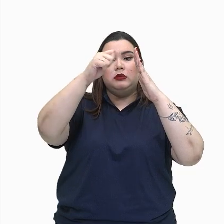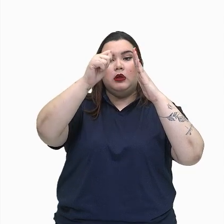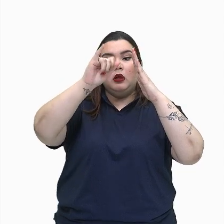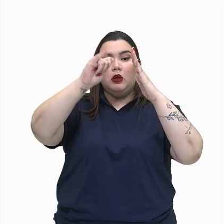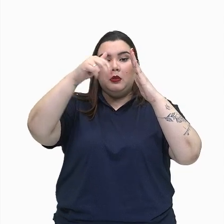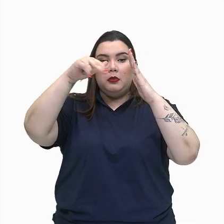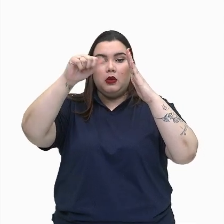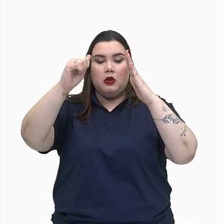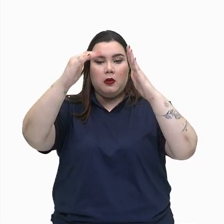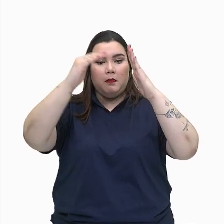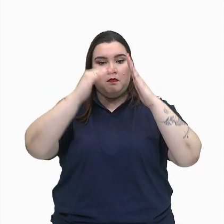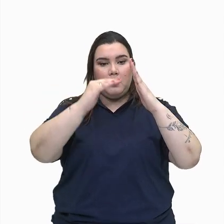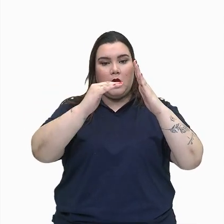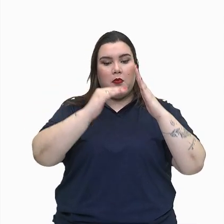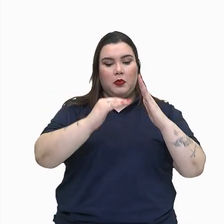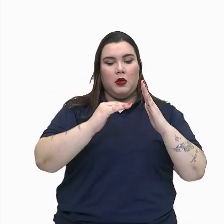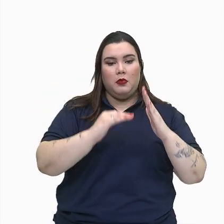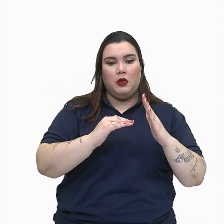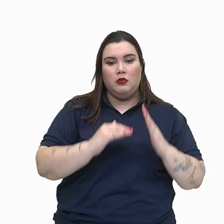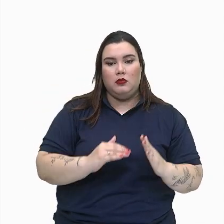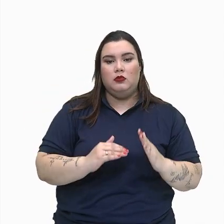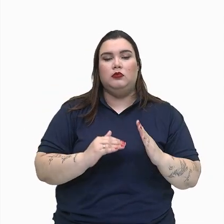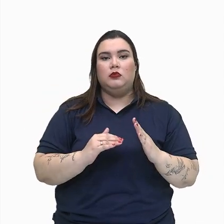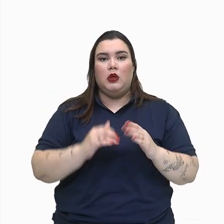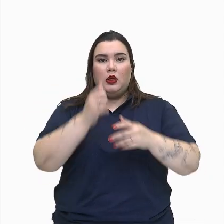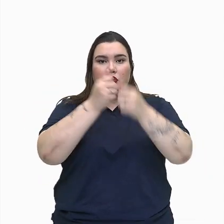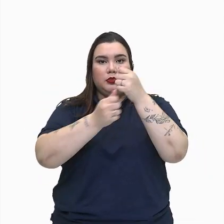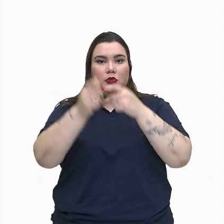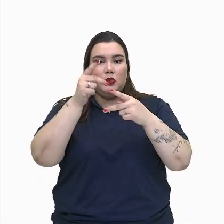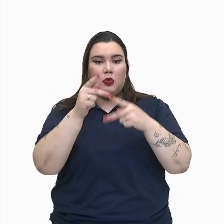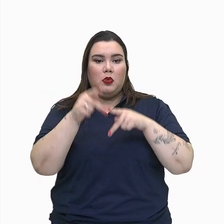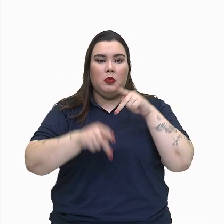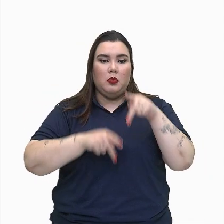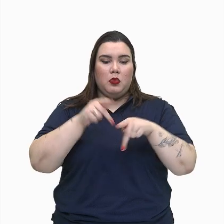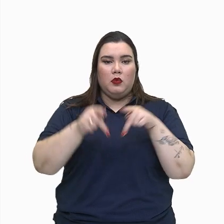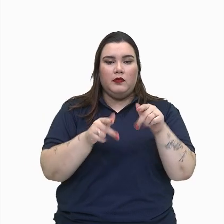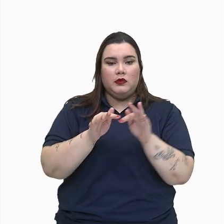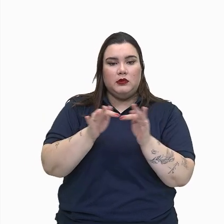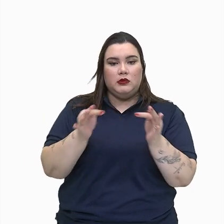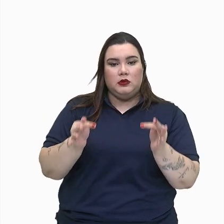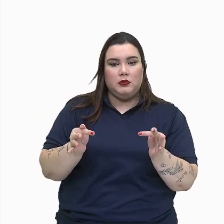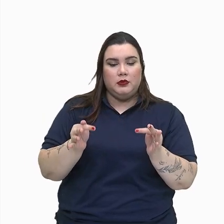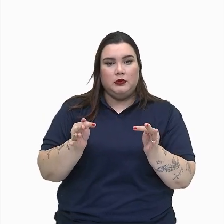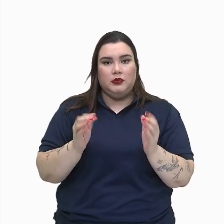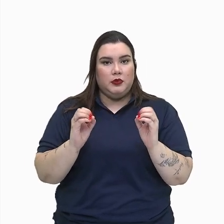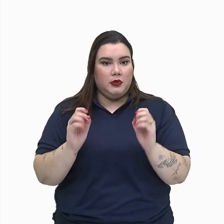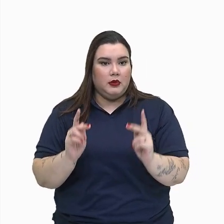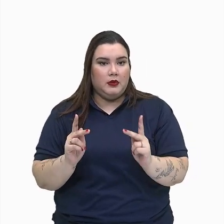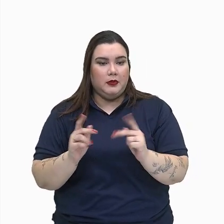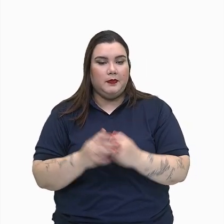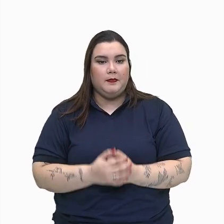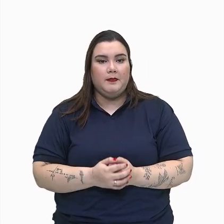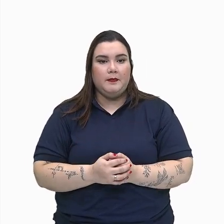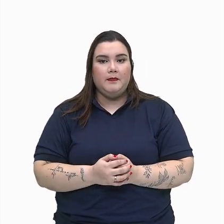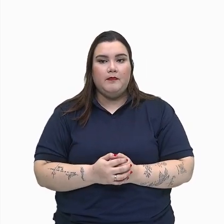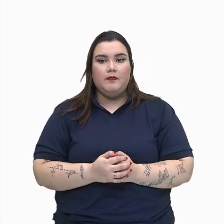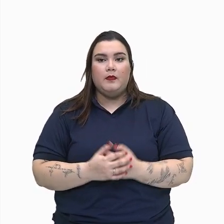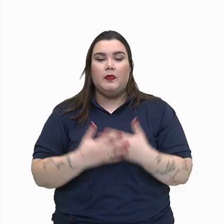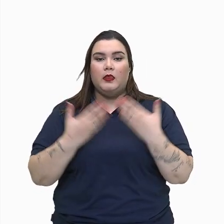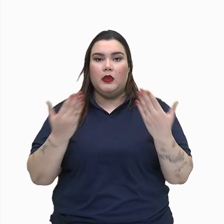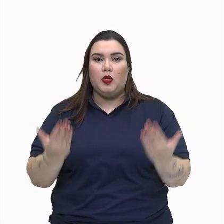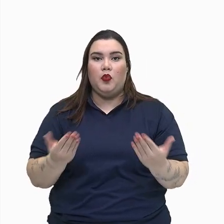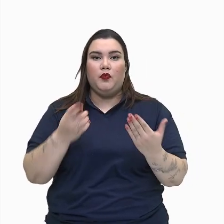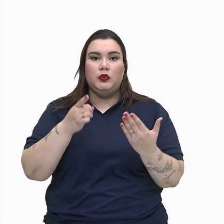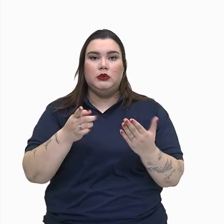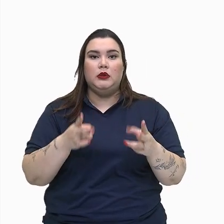nobreza, administradores e o povo comum, o Aturruna, certo? Então, queridos, você observa